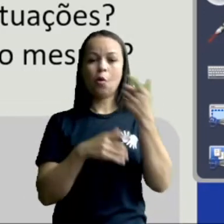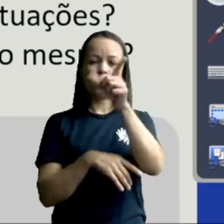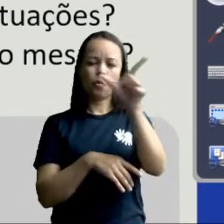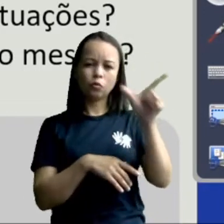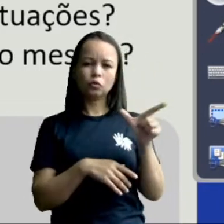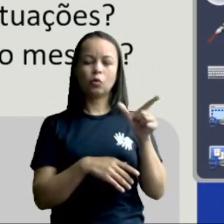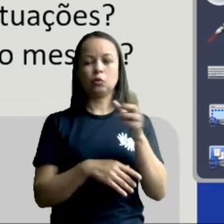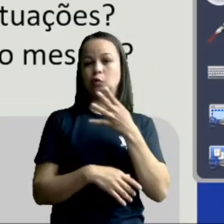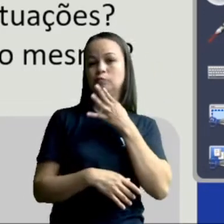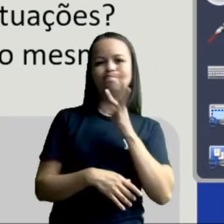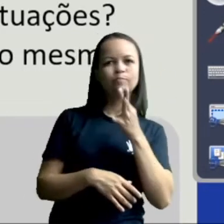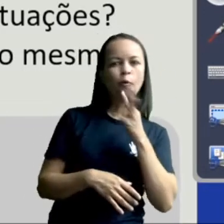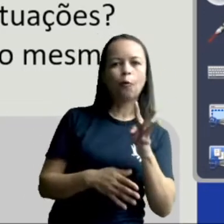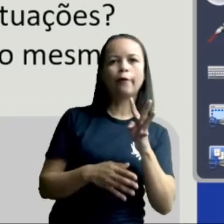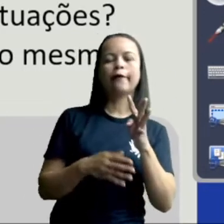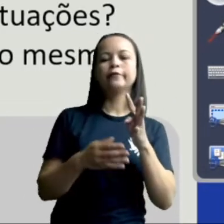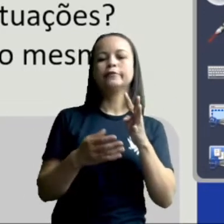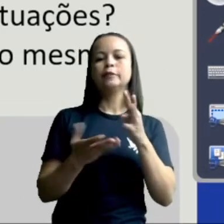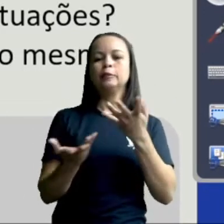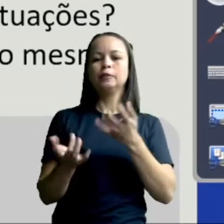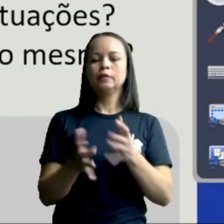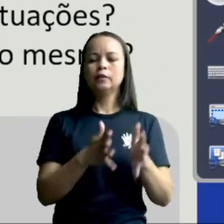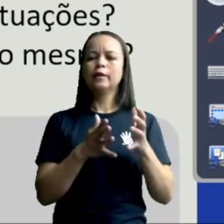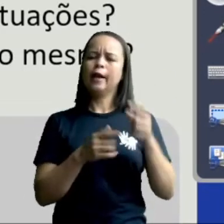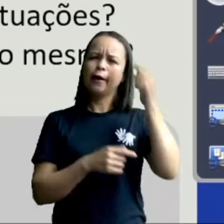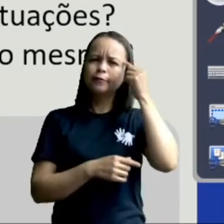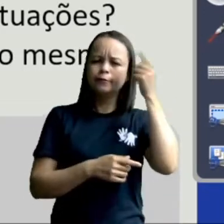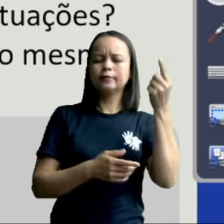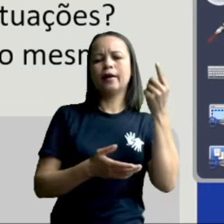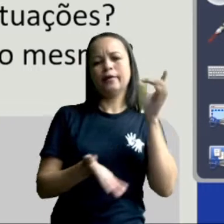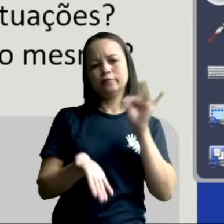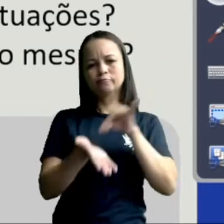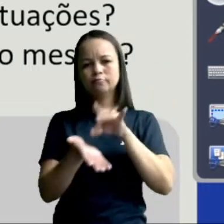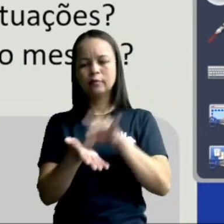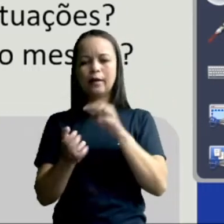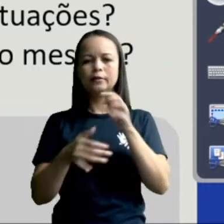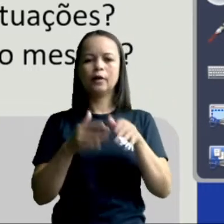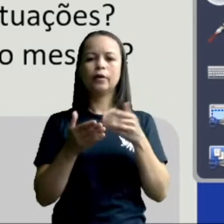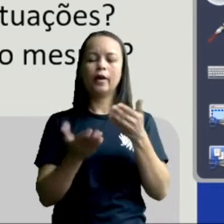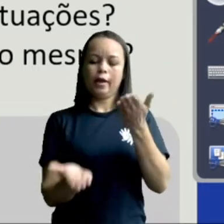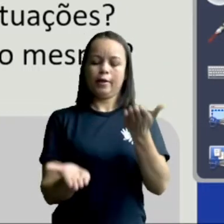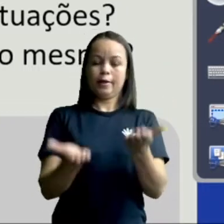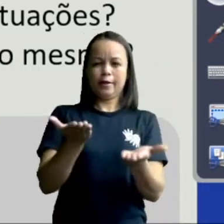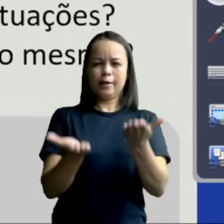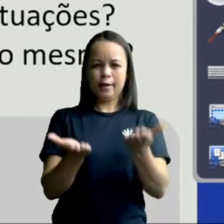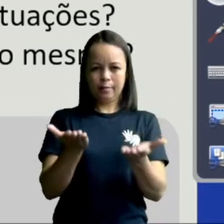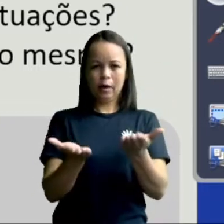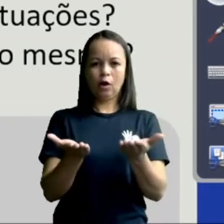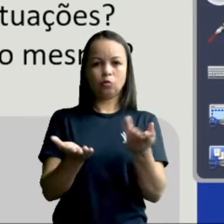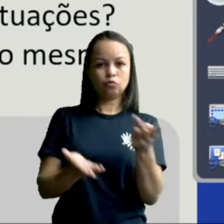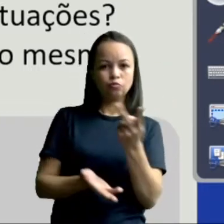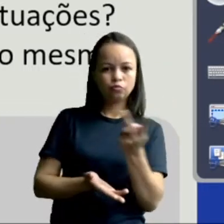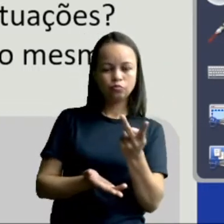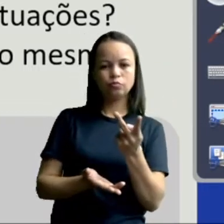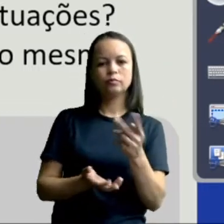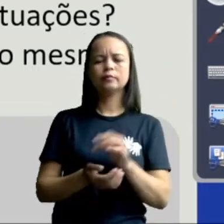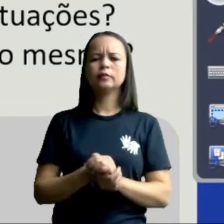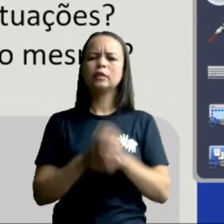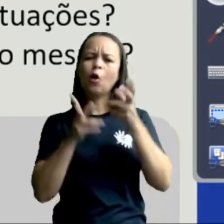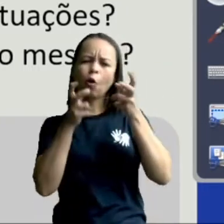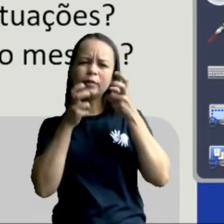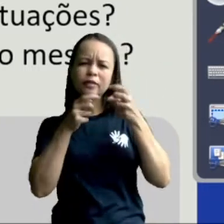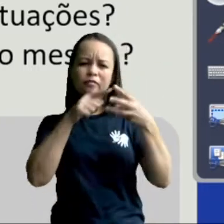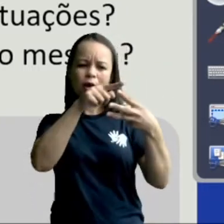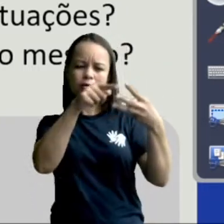Desconhecidos. E a ideia realmente é a gente conseguir equilibrar os 2 pratos. Então, ao observar essas